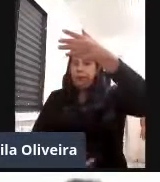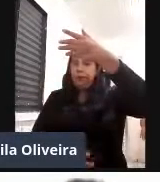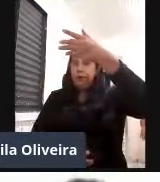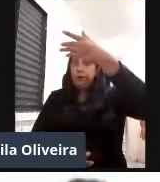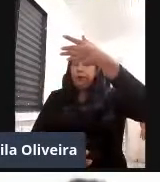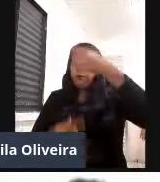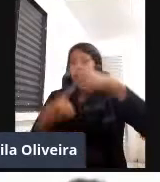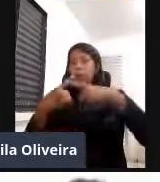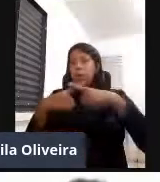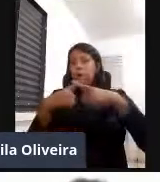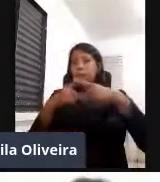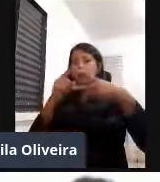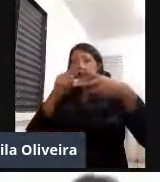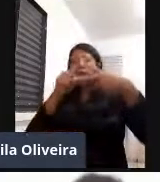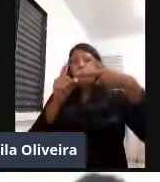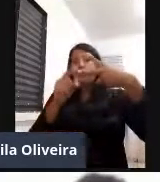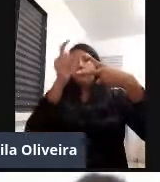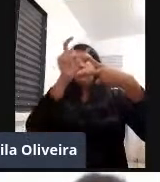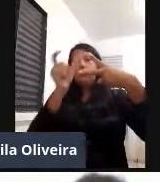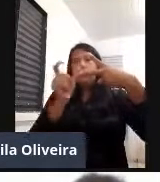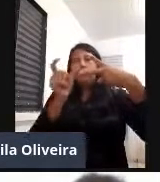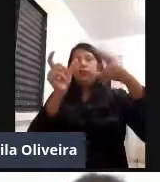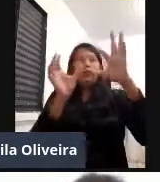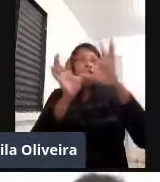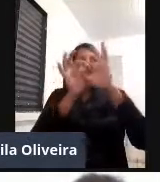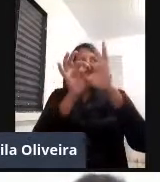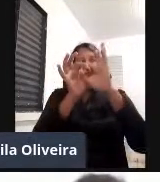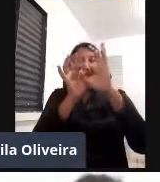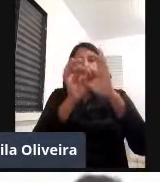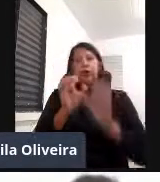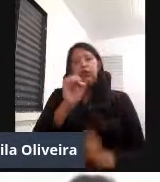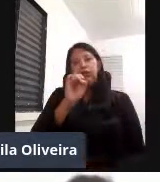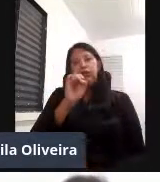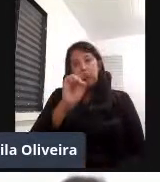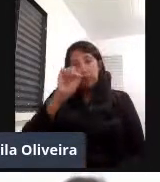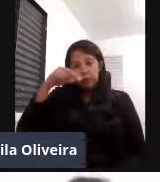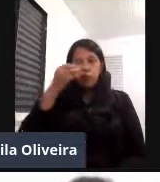outro. Tem que ser as duas palavras-chave. Quando eu utilizo o OR,